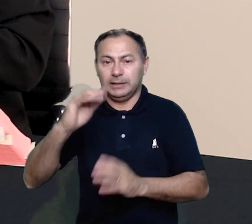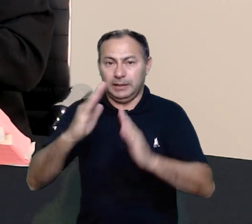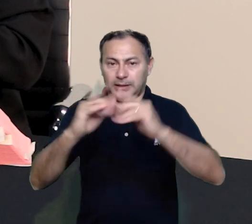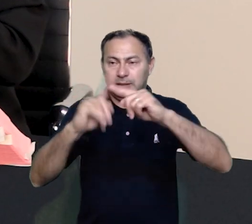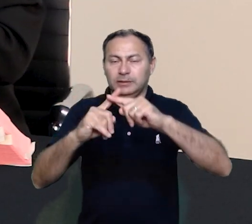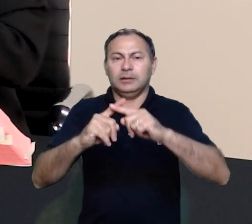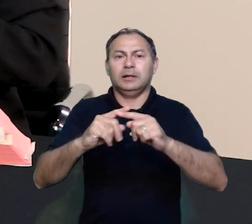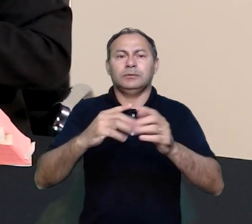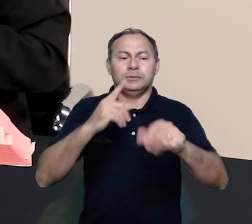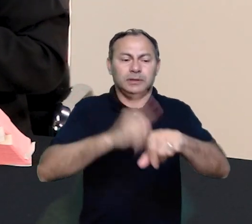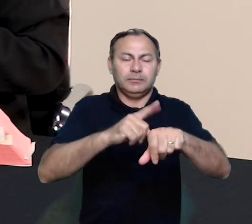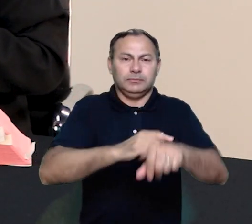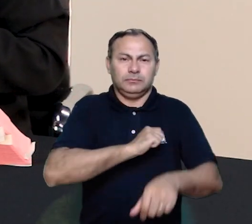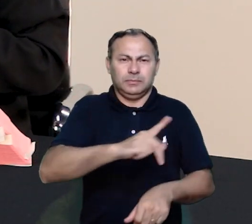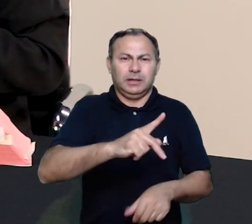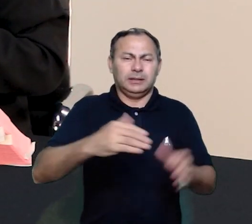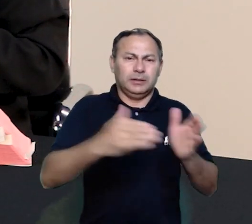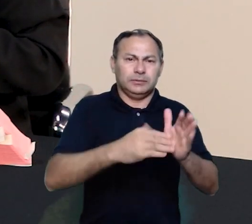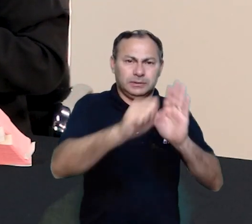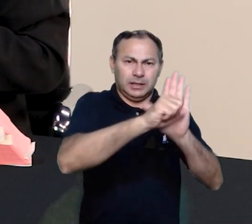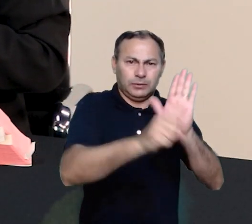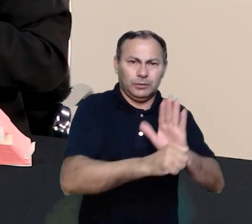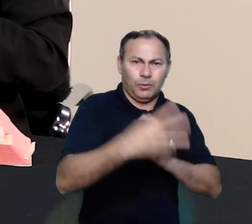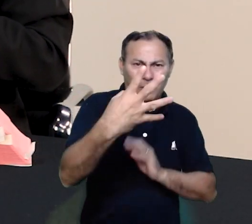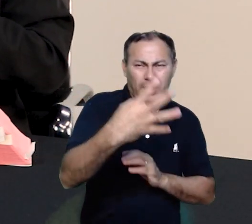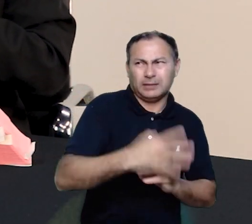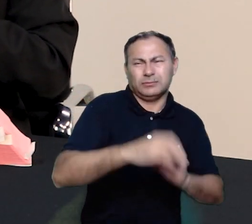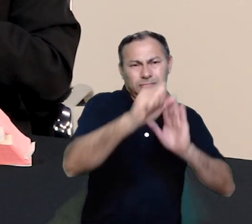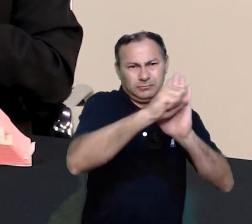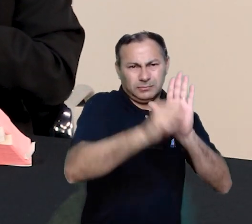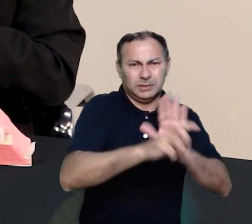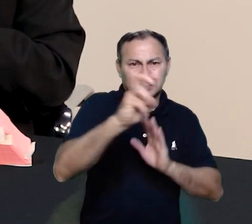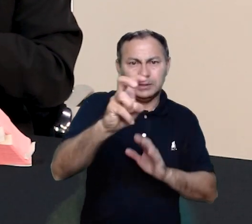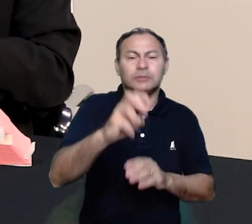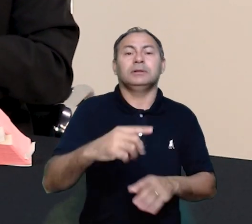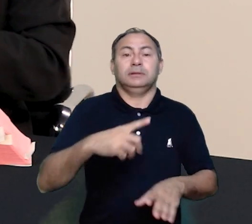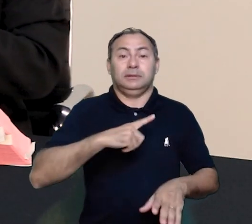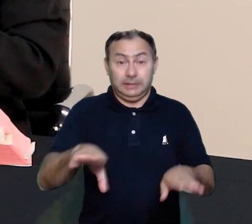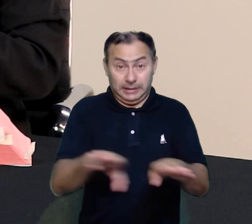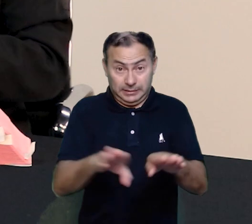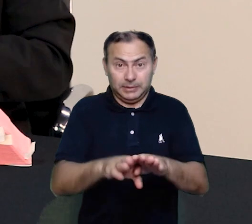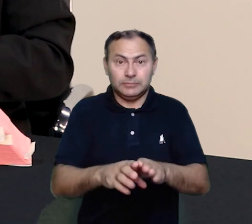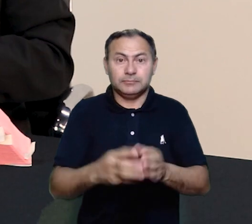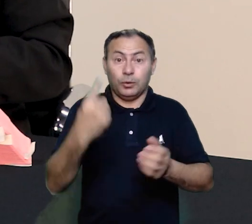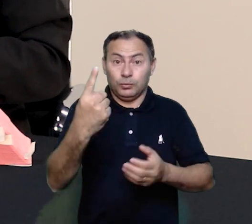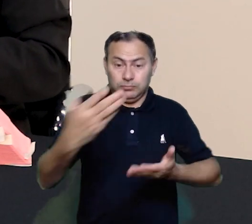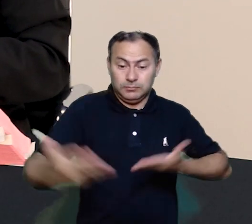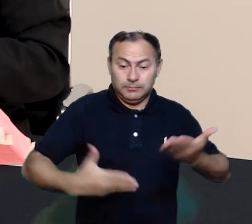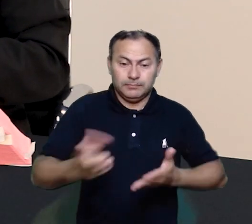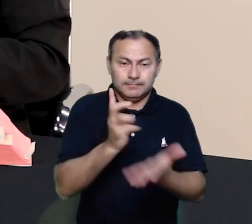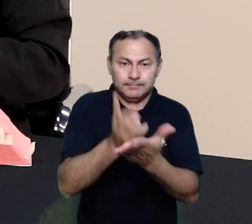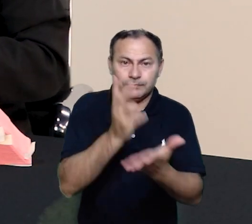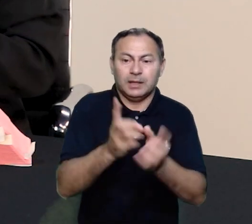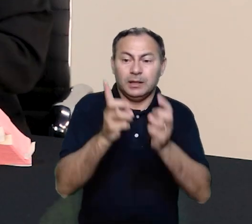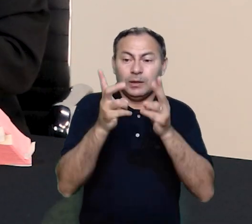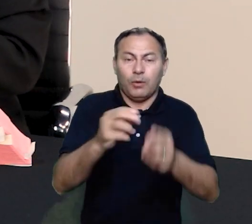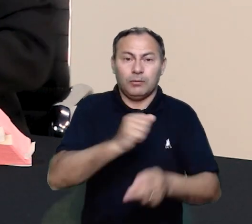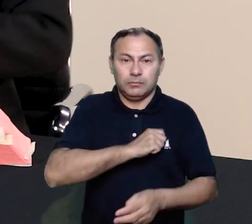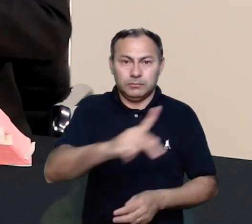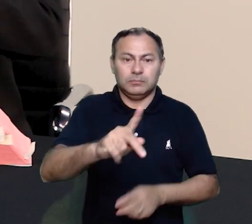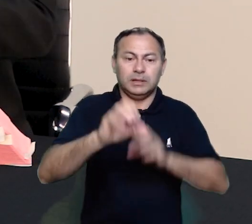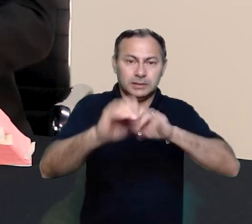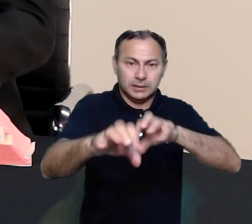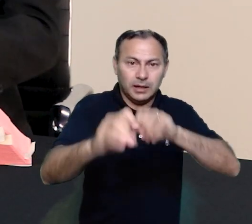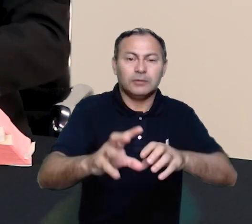apostólicos até o século IV com Agostinho e temos também um serviço com continuado assim como os